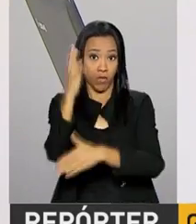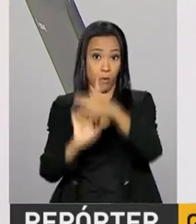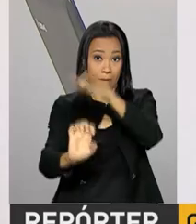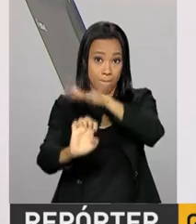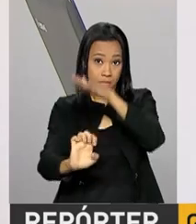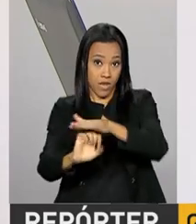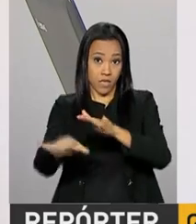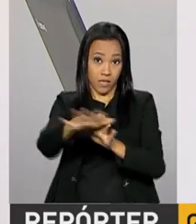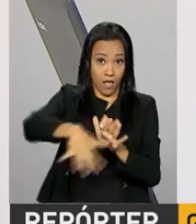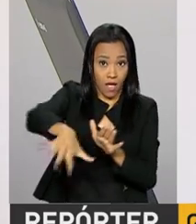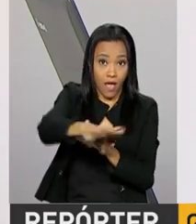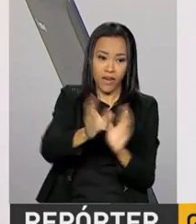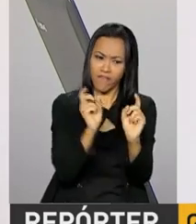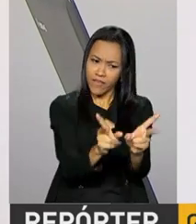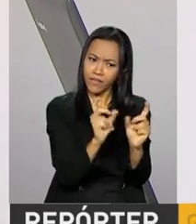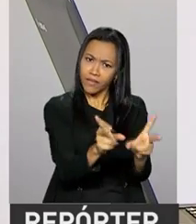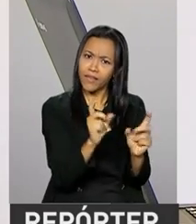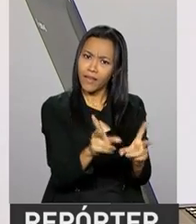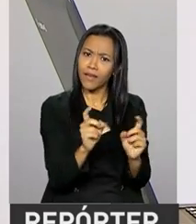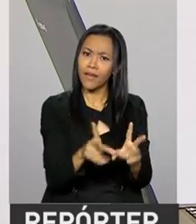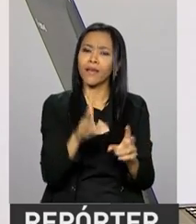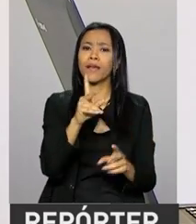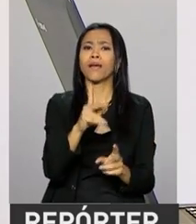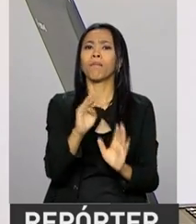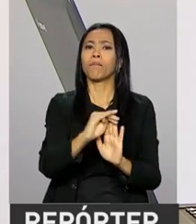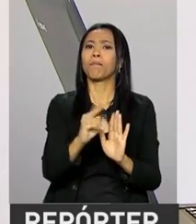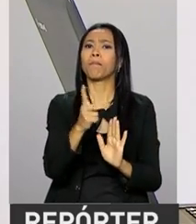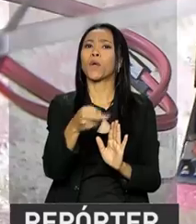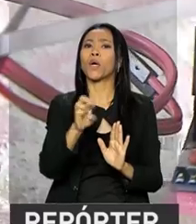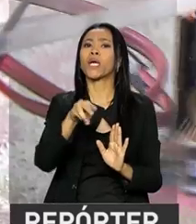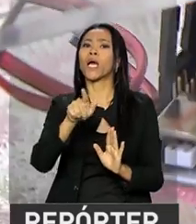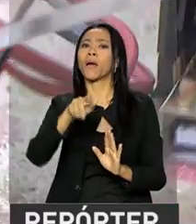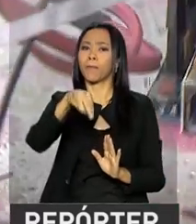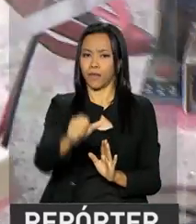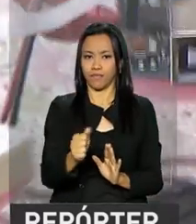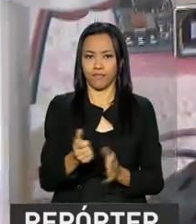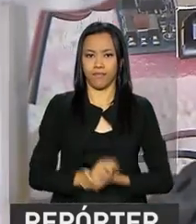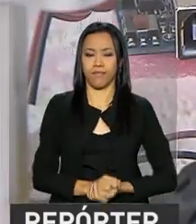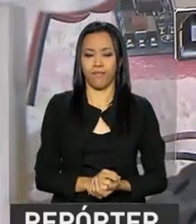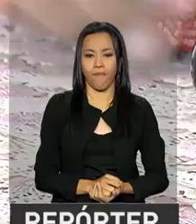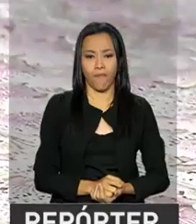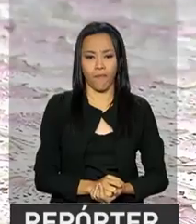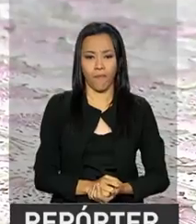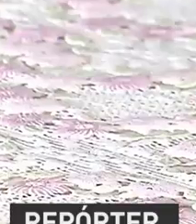e vender. Vender programa para qualquer tipo de área que seja mais carente.